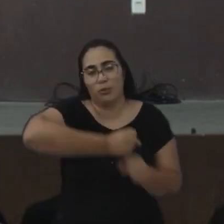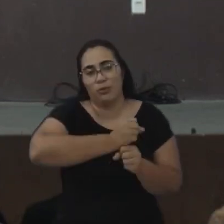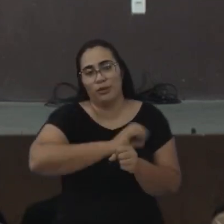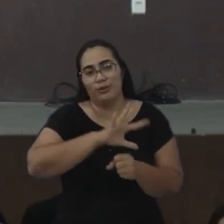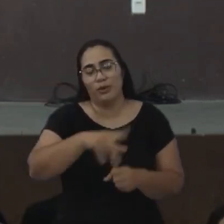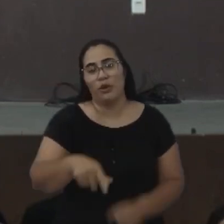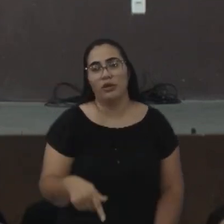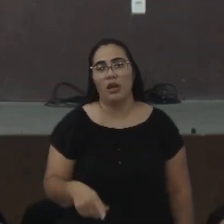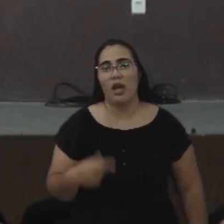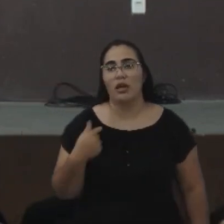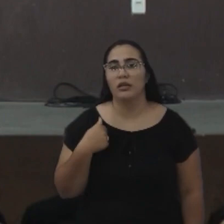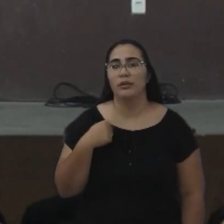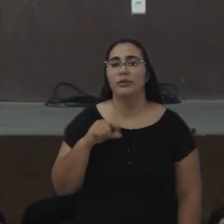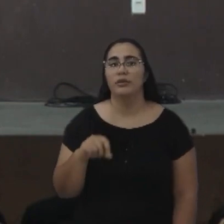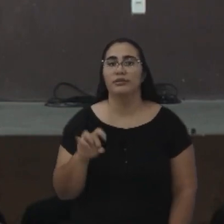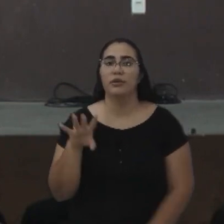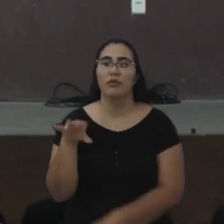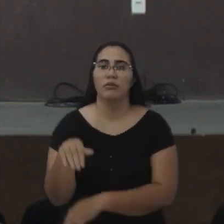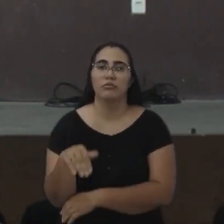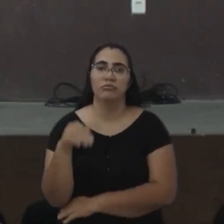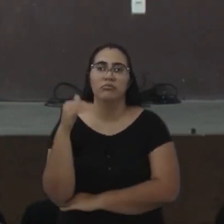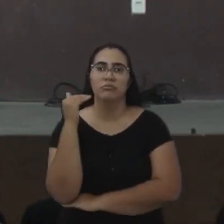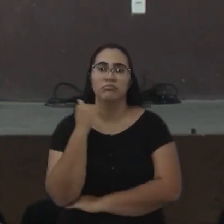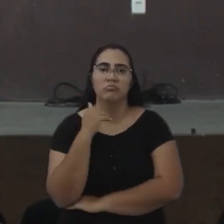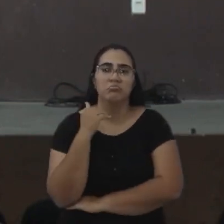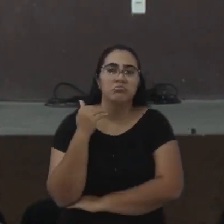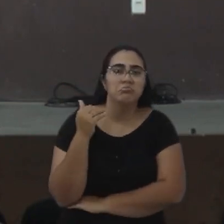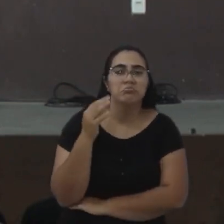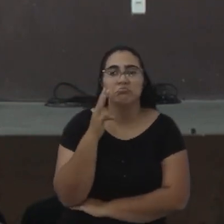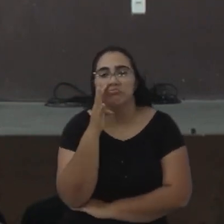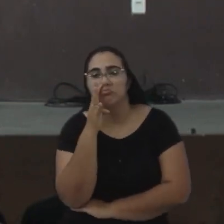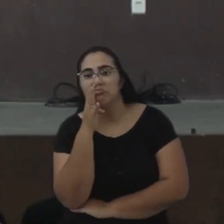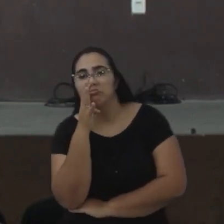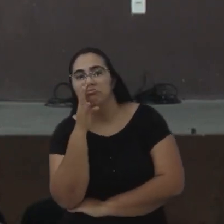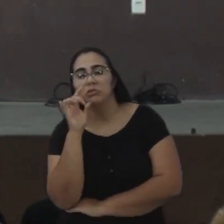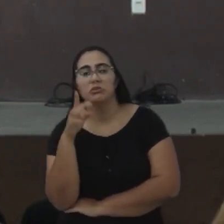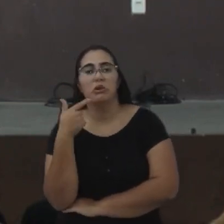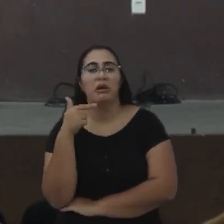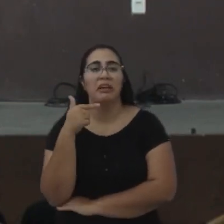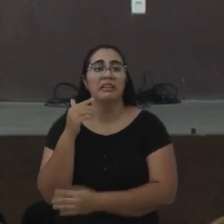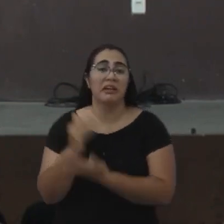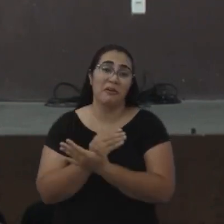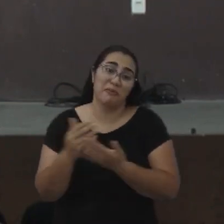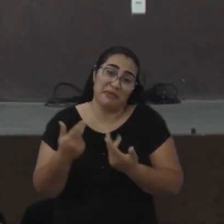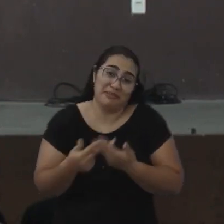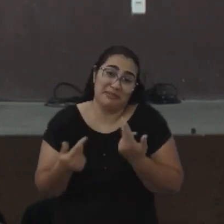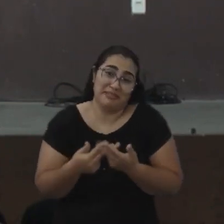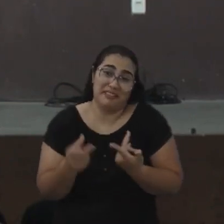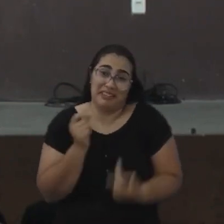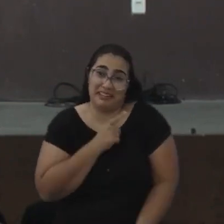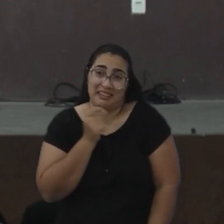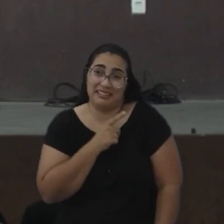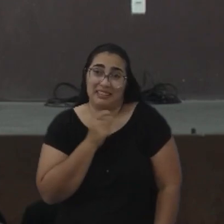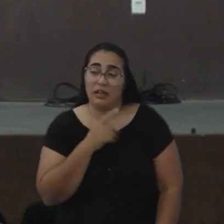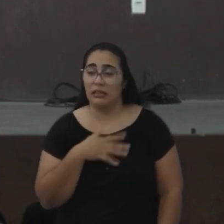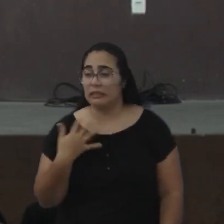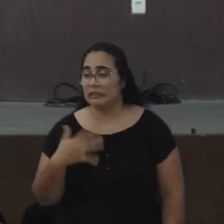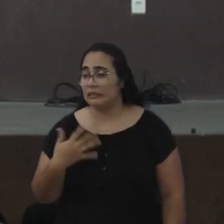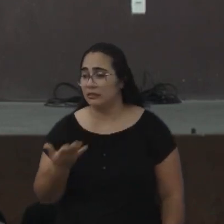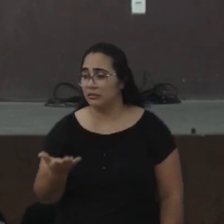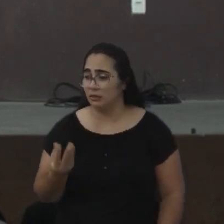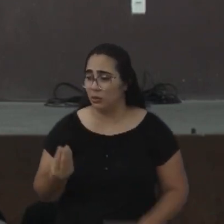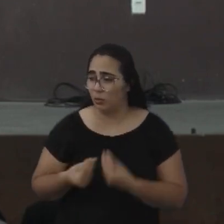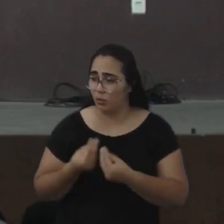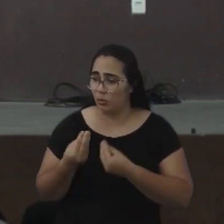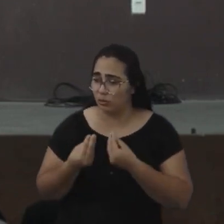poste, vendo tudo aquilo ali. A única coisa assim que você ri de algumas presepadas que você vê, diz, meu Deus do céu, esse povo não tem jeito não, que povo mais